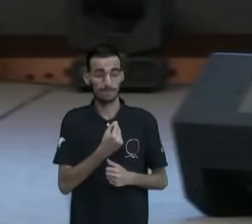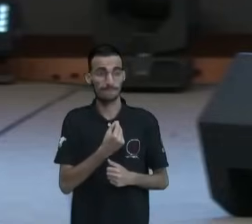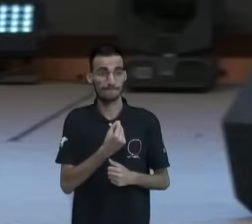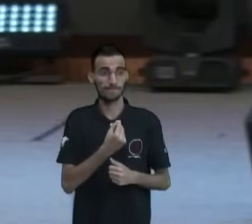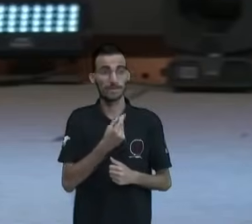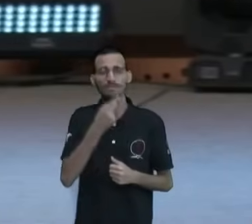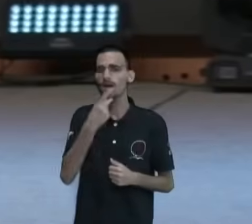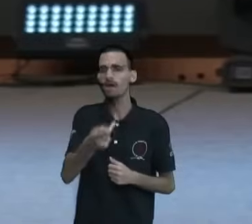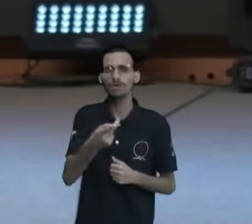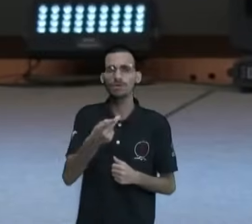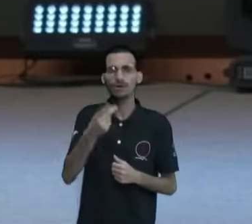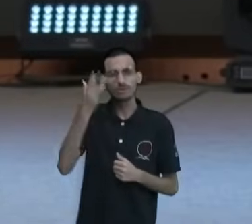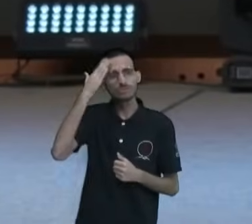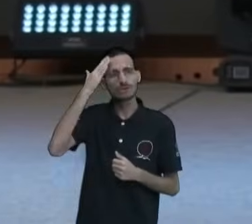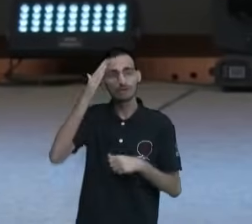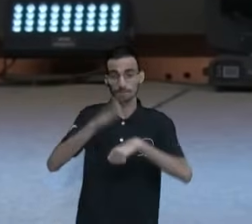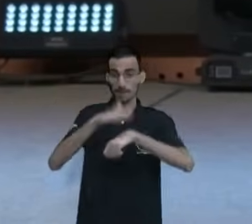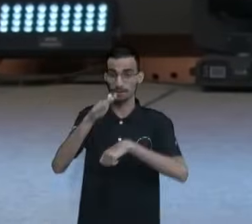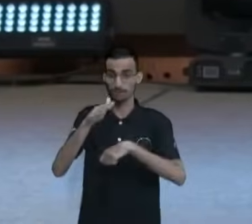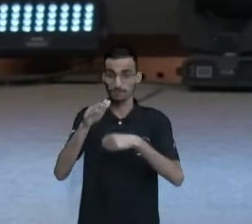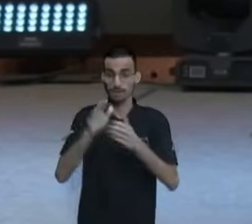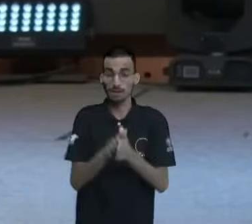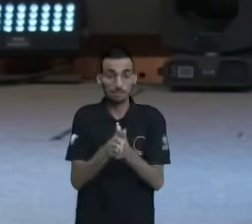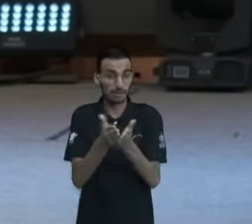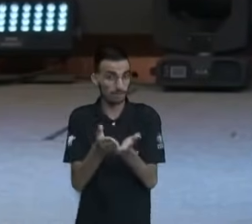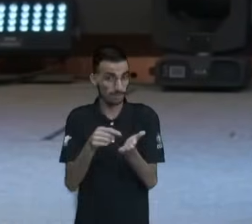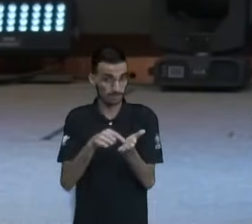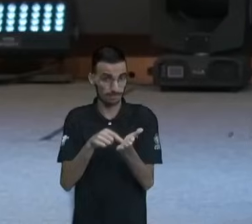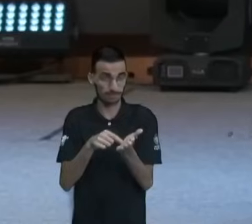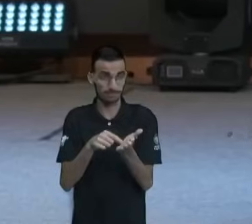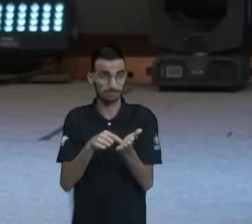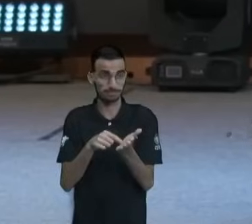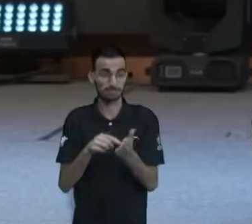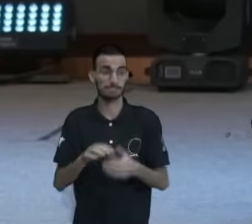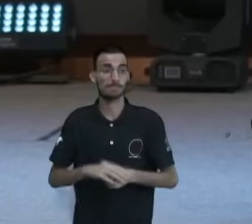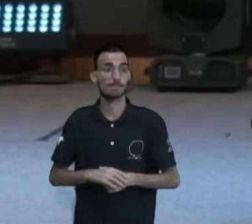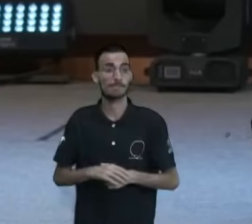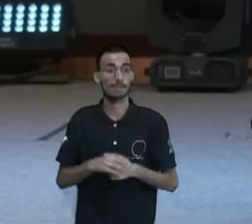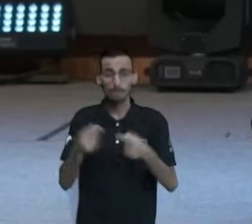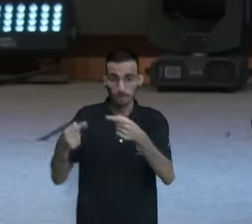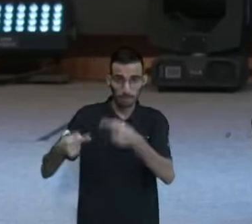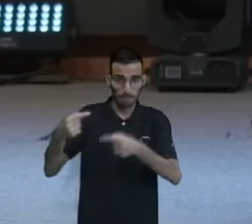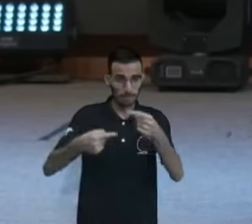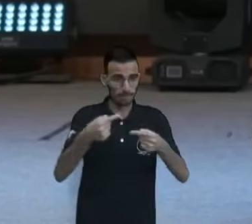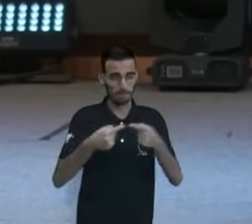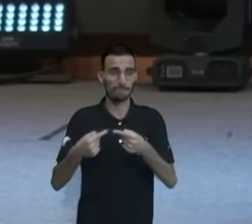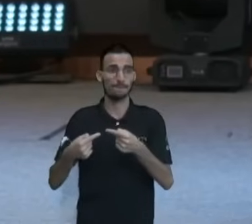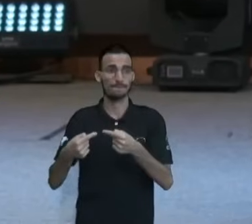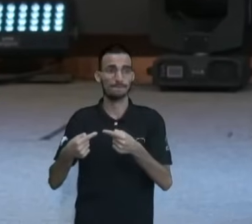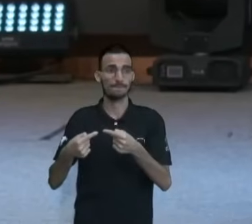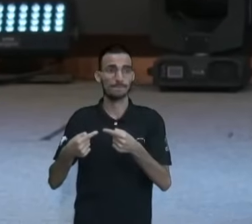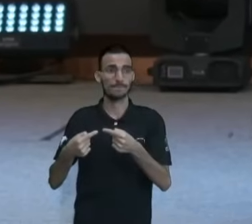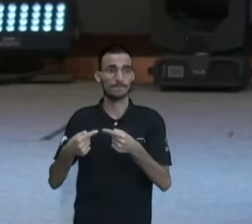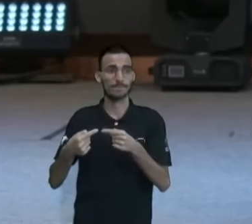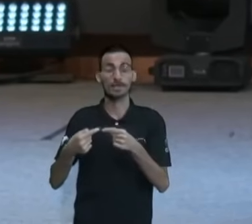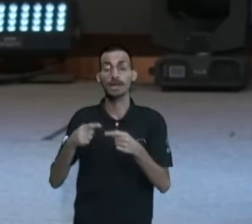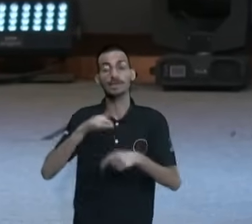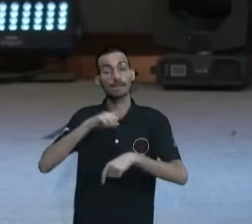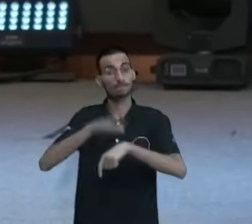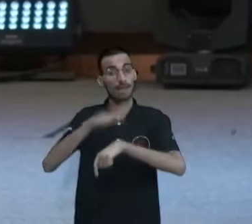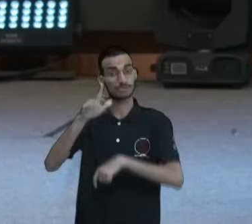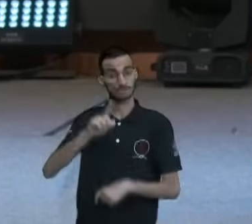mundo que ninguém tá dentro com ele em debate que ele conhece mais pode ter certeza que tem problema que a soberba é a